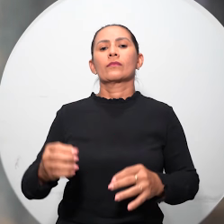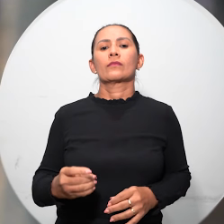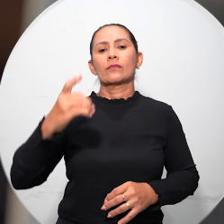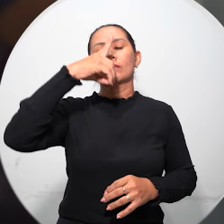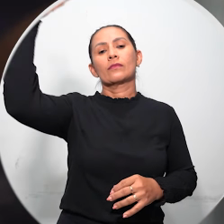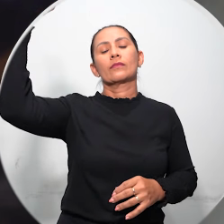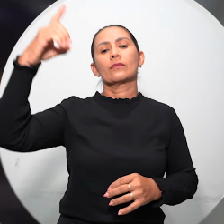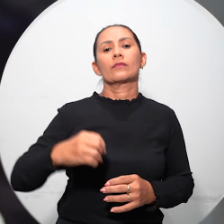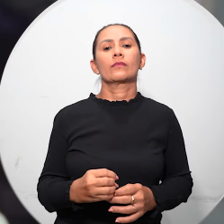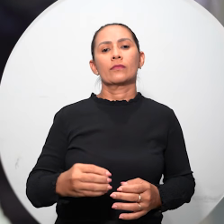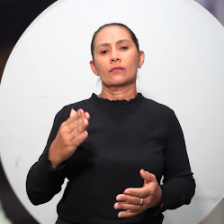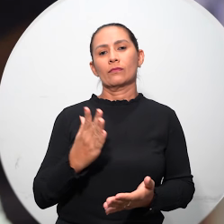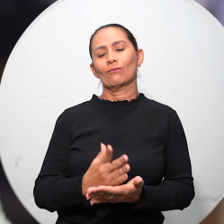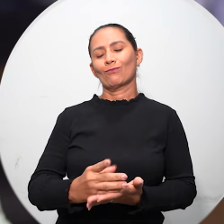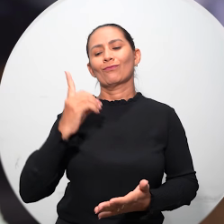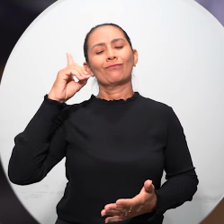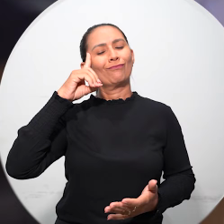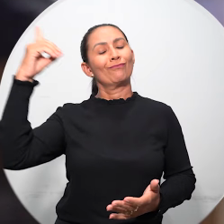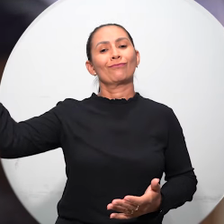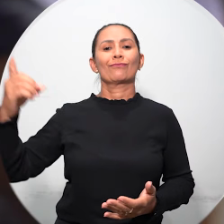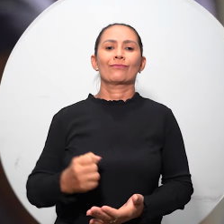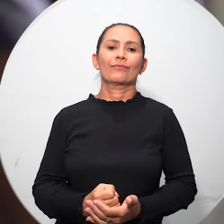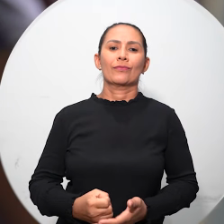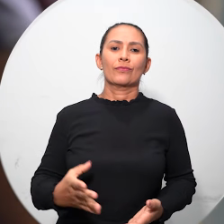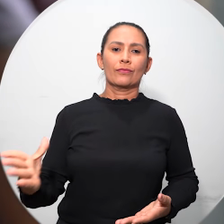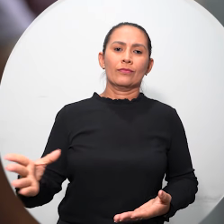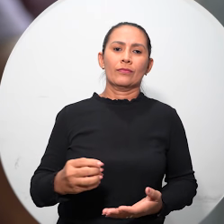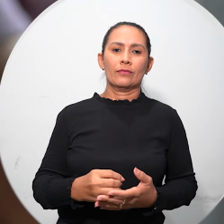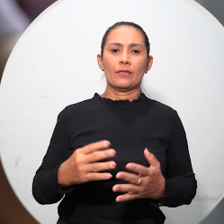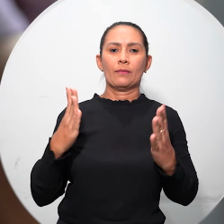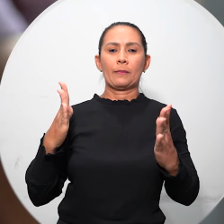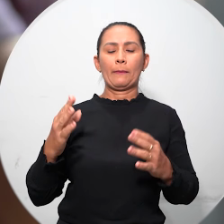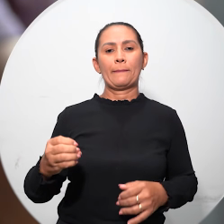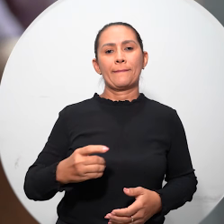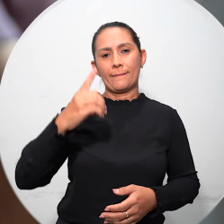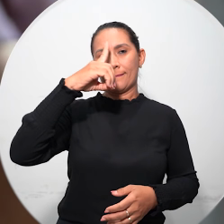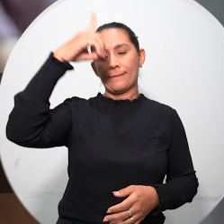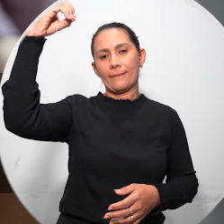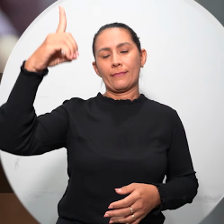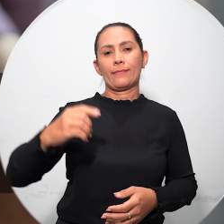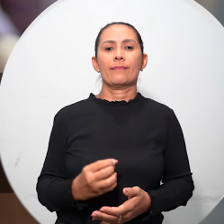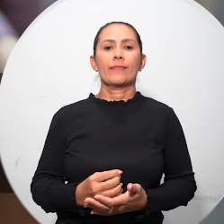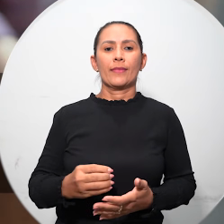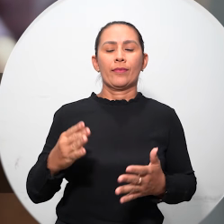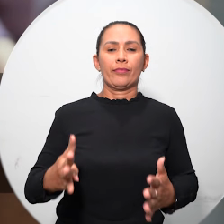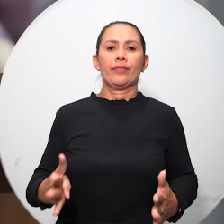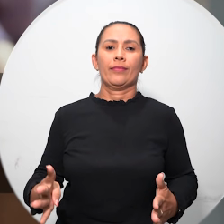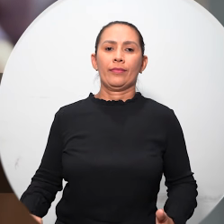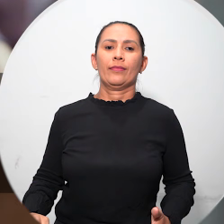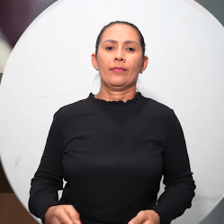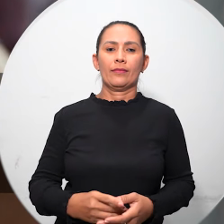protetor. Ó querida turmalina, como és bela, forte, em ti não há defeito. És implacável, exuberante. As pessoas te olham com um